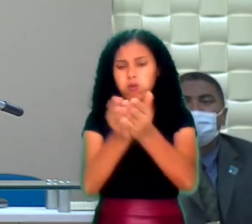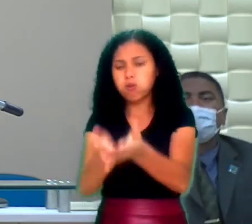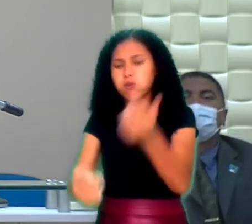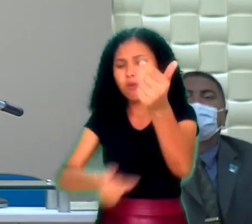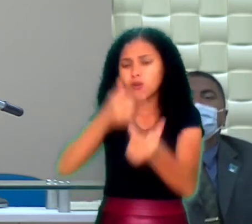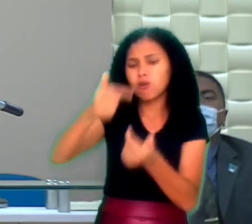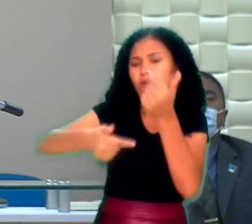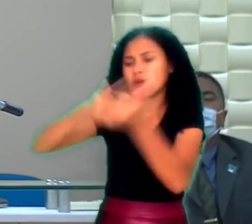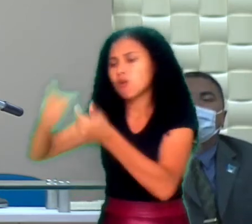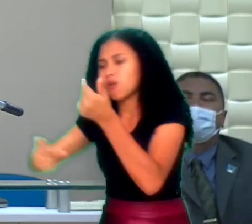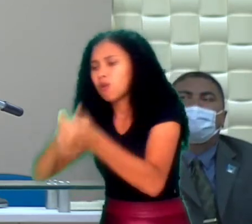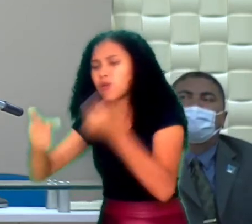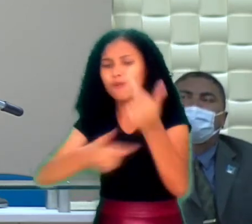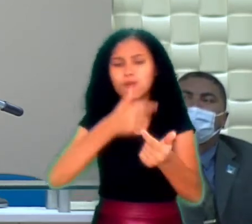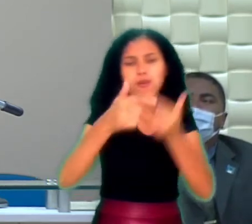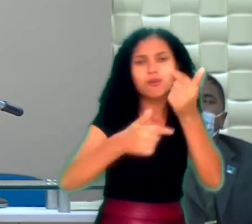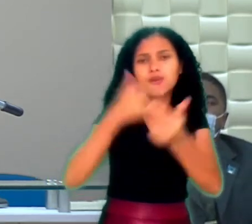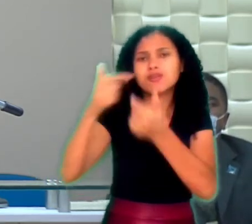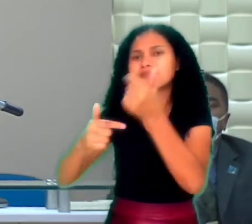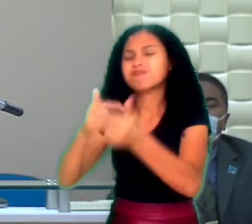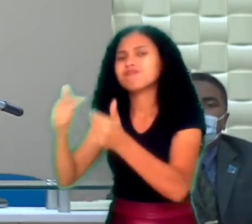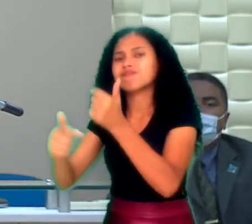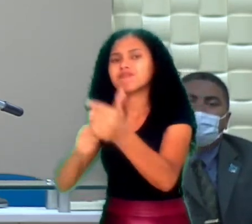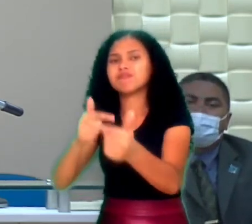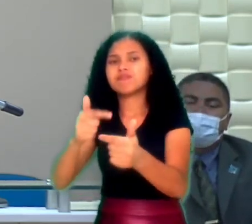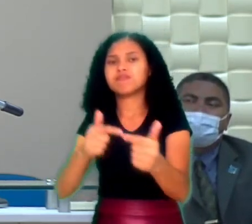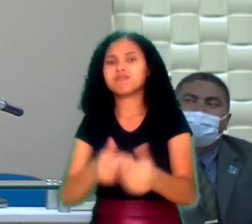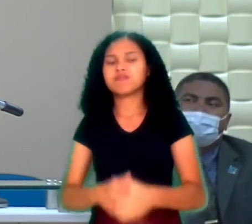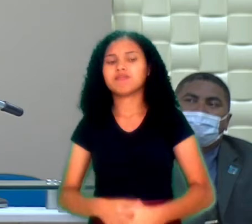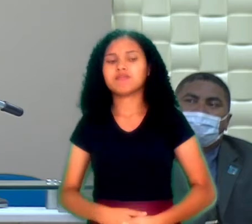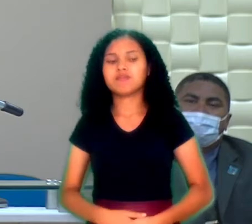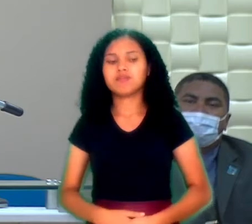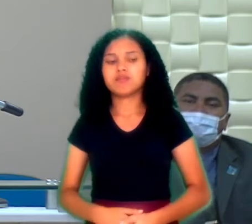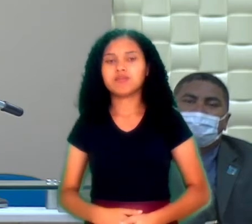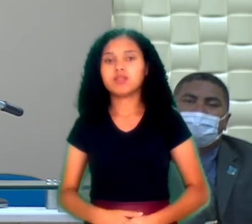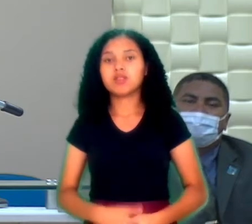E aí Jonas vai dizer: eu sou hebreu